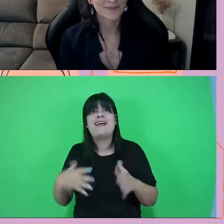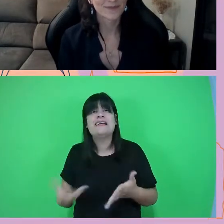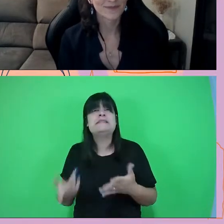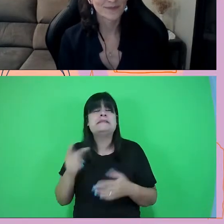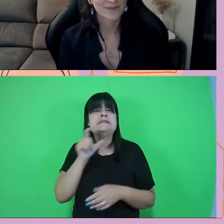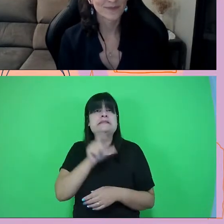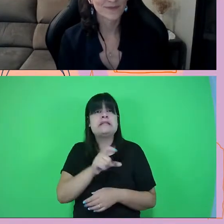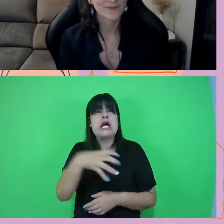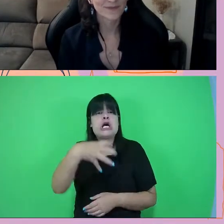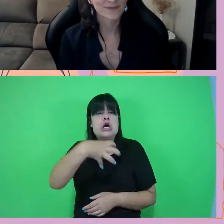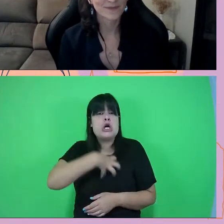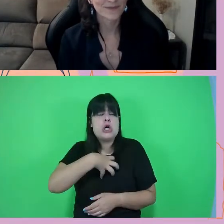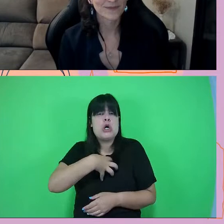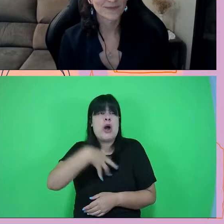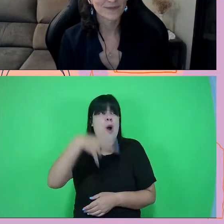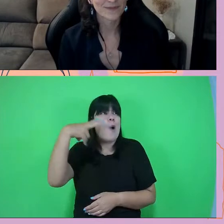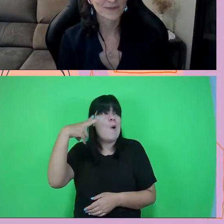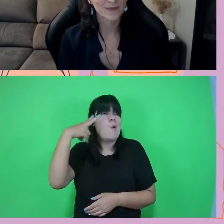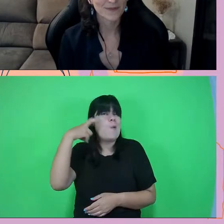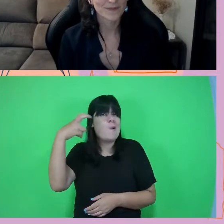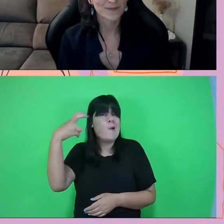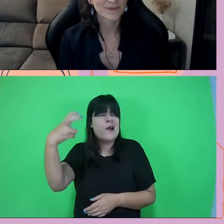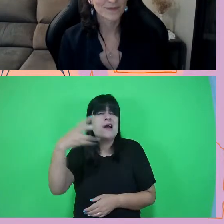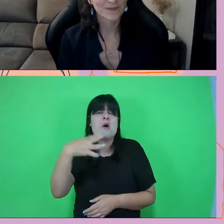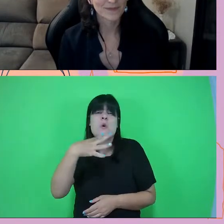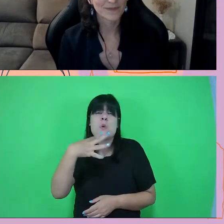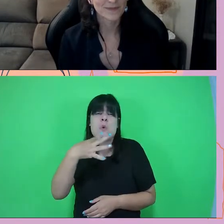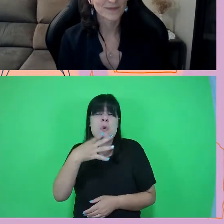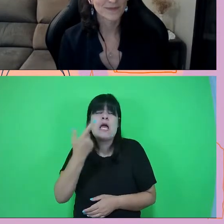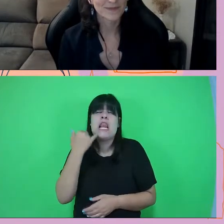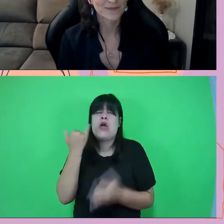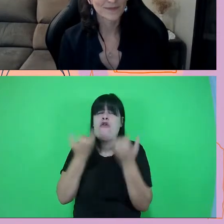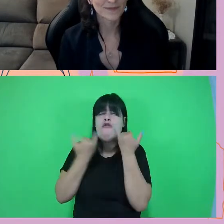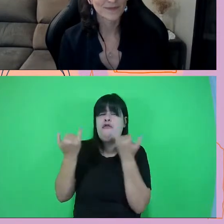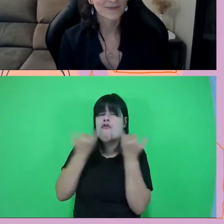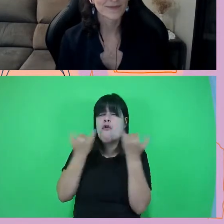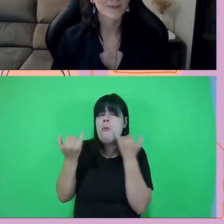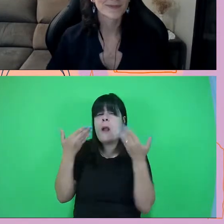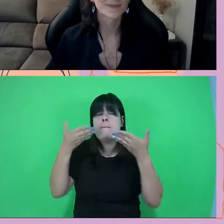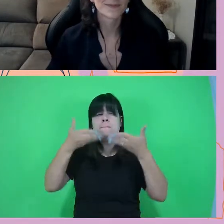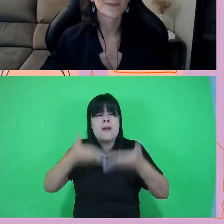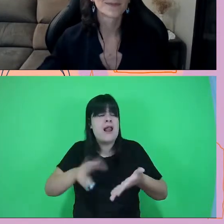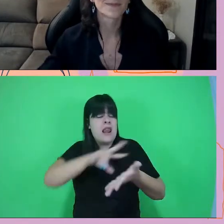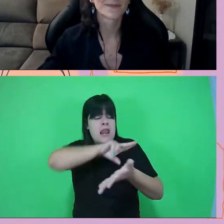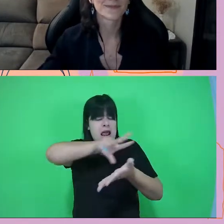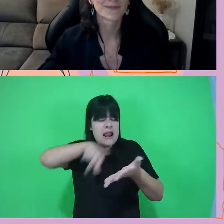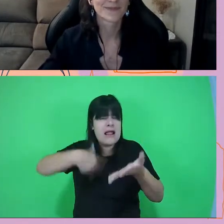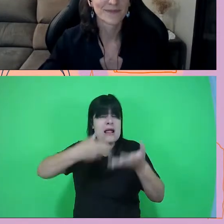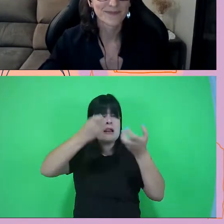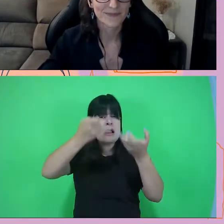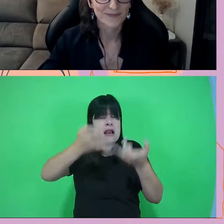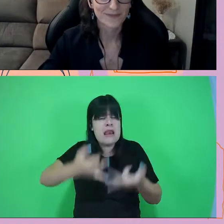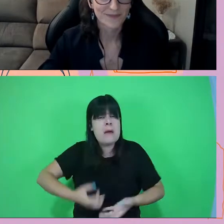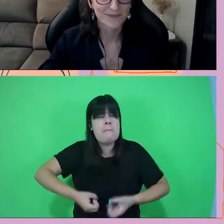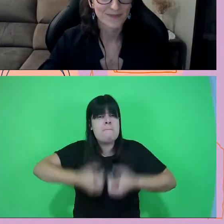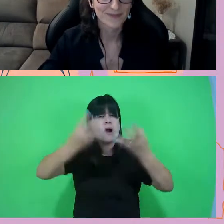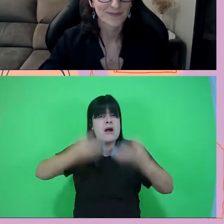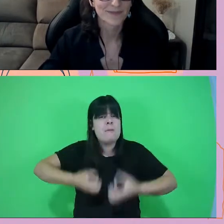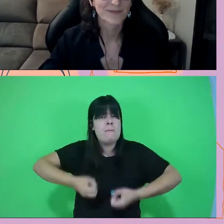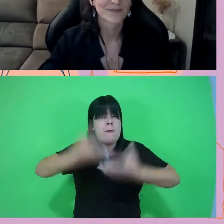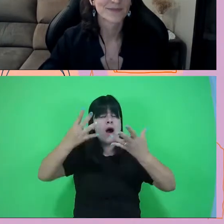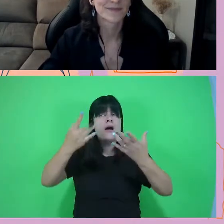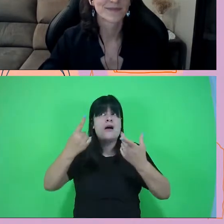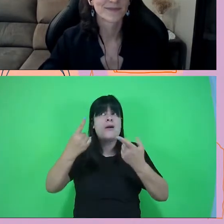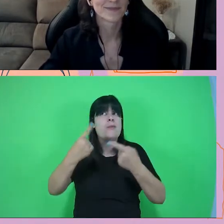de conhecimento chegue, que esse tipo de informação chegue, páginas que falem sobre isso, porque